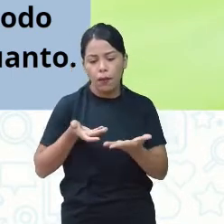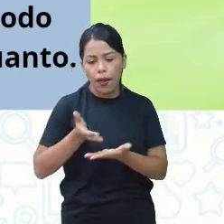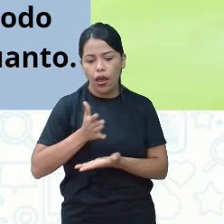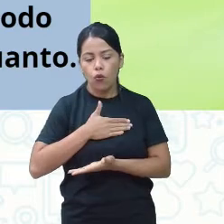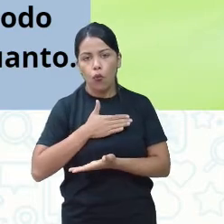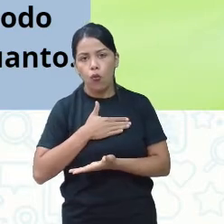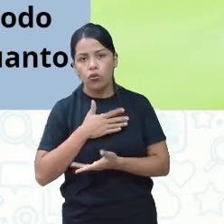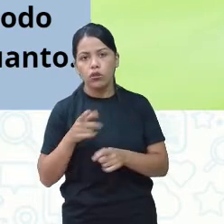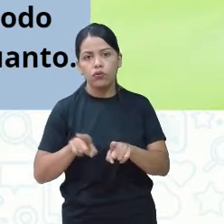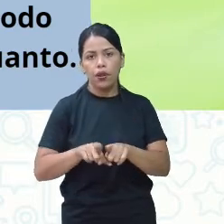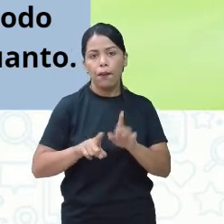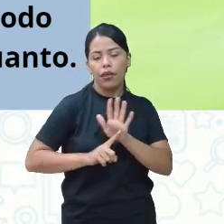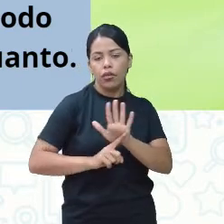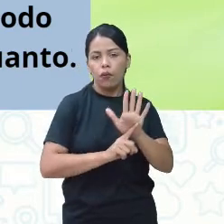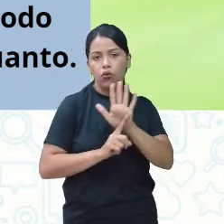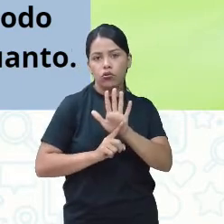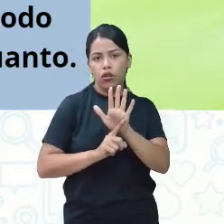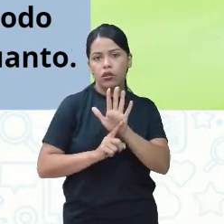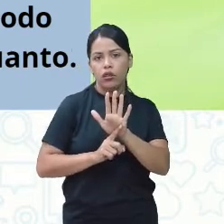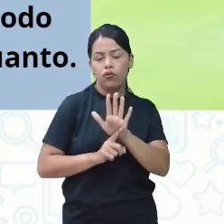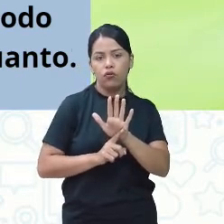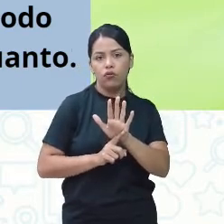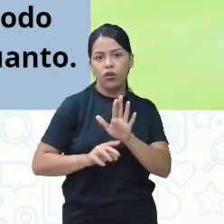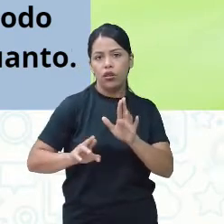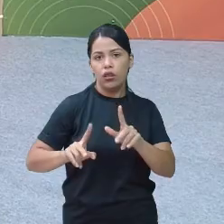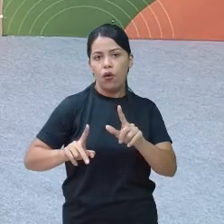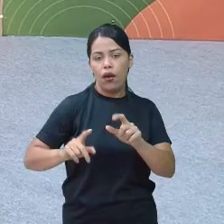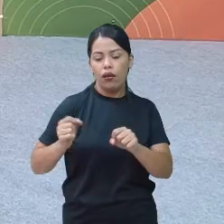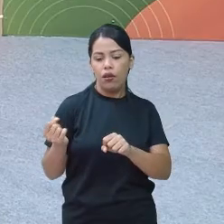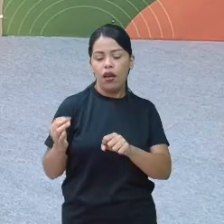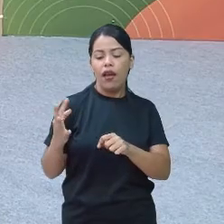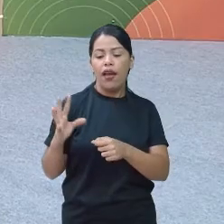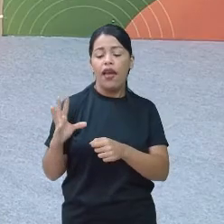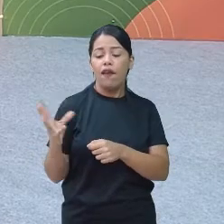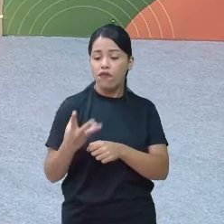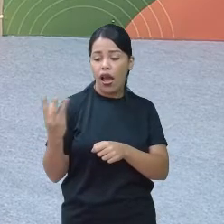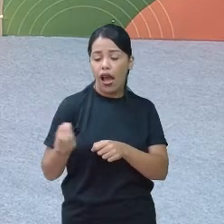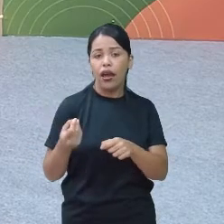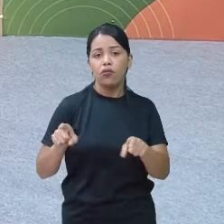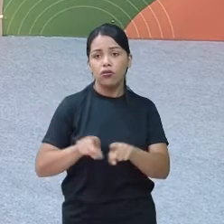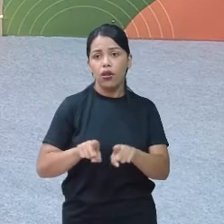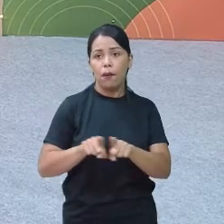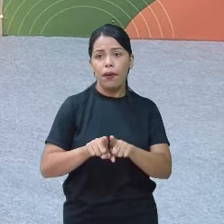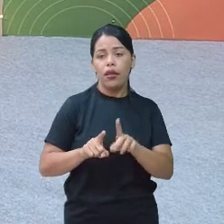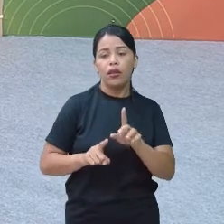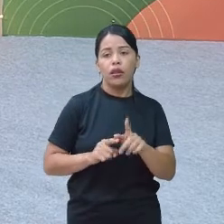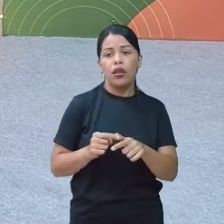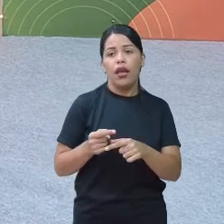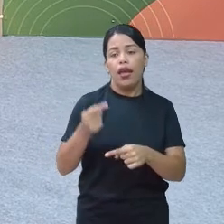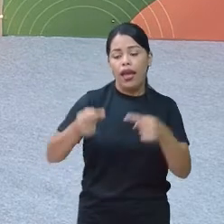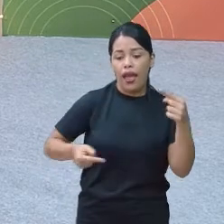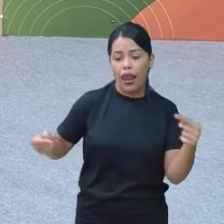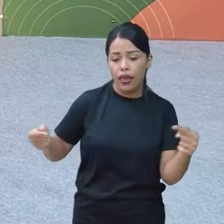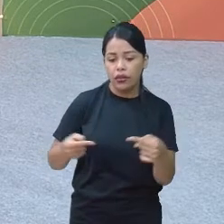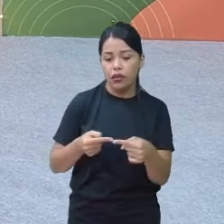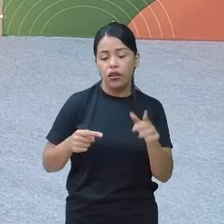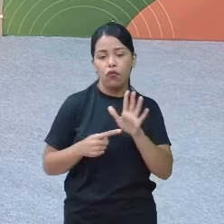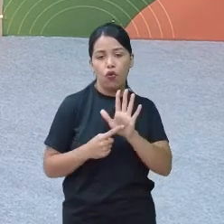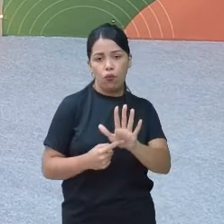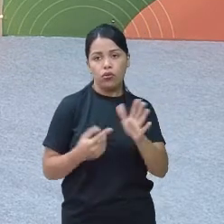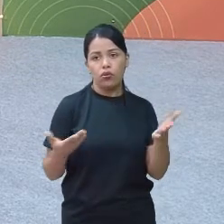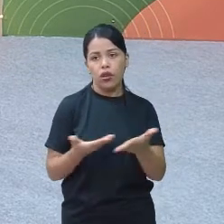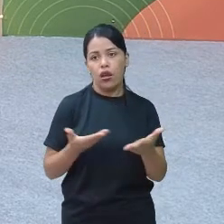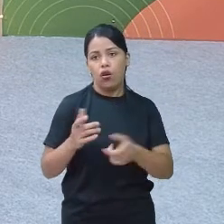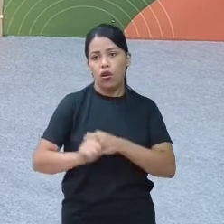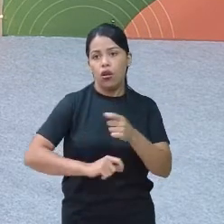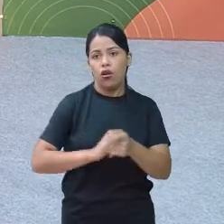possessivos, demonstrativos, indefinidos, interrogativos e relativos. Aqui eu coloquei embaixo os exemplos desses